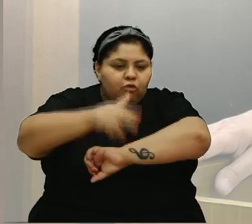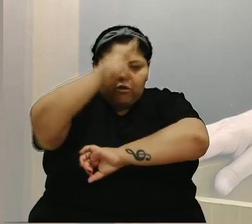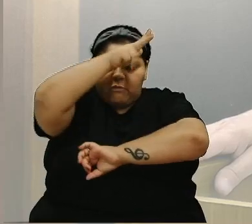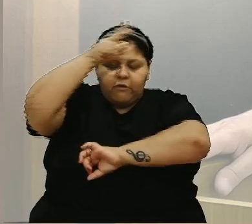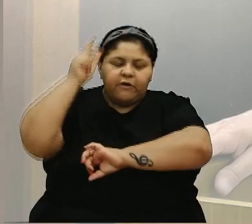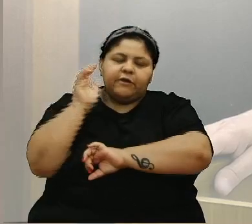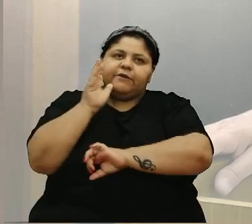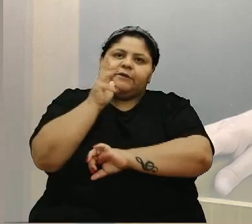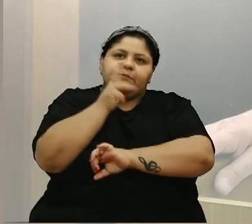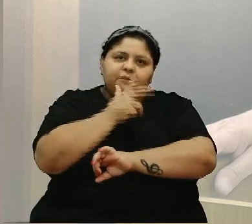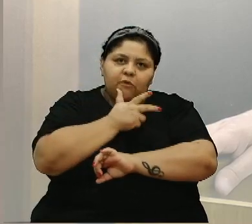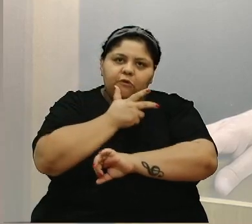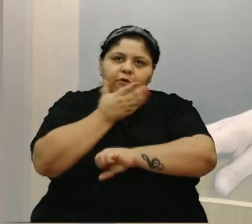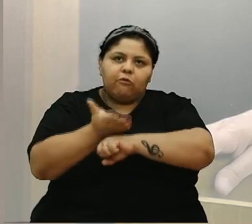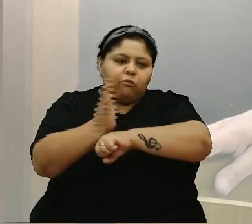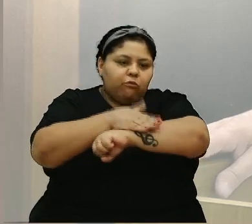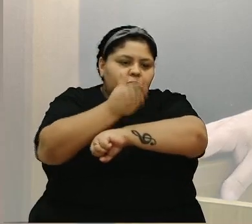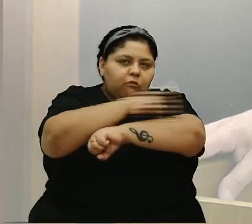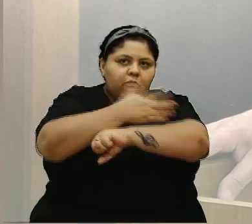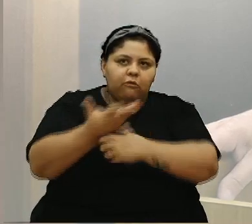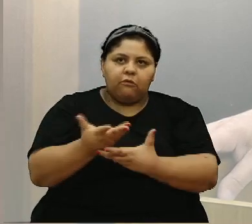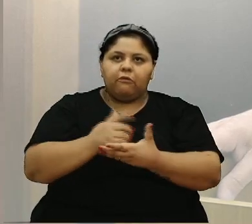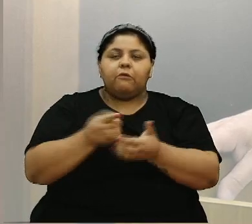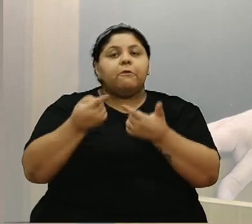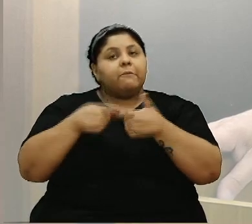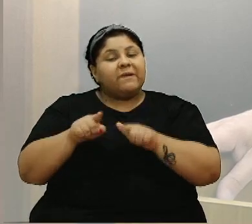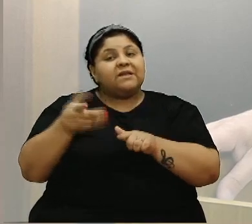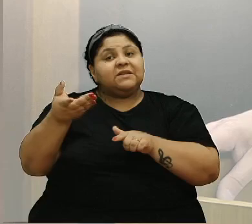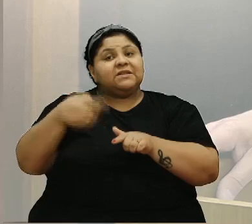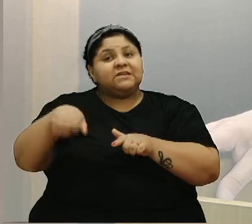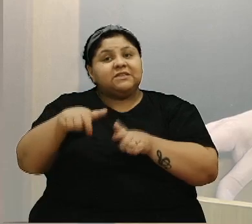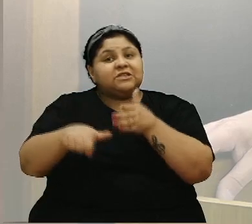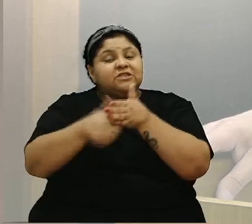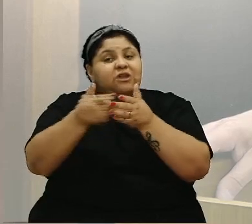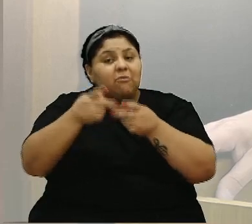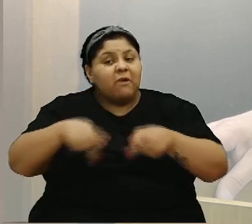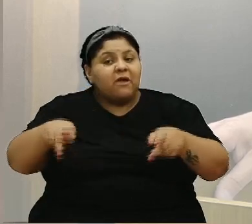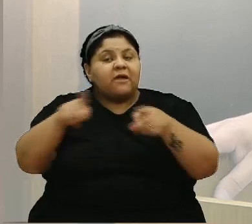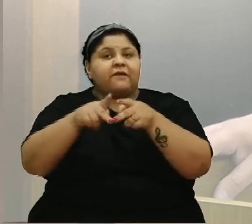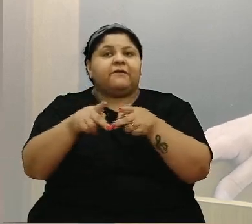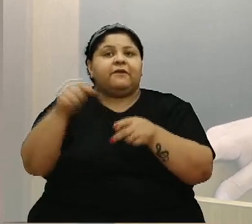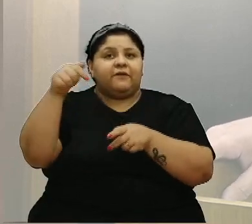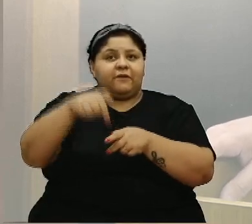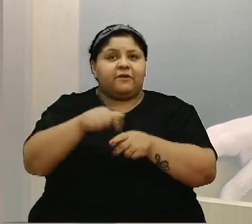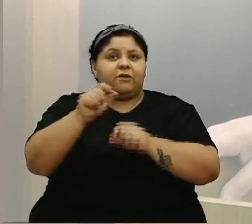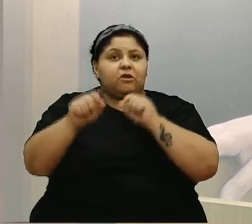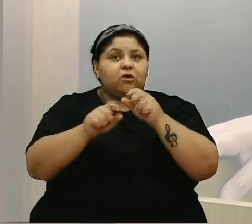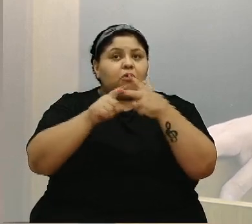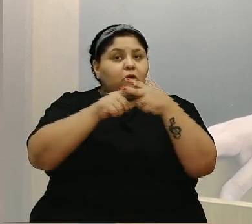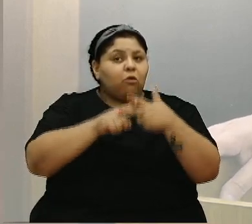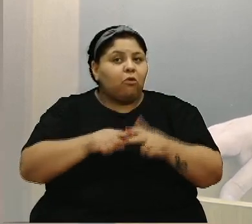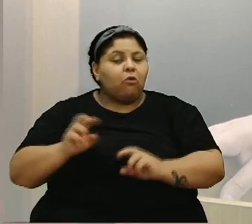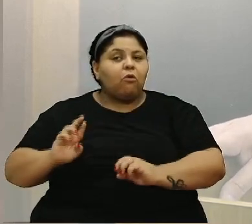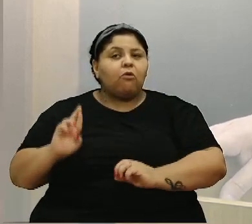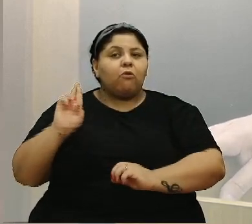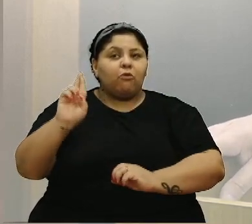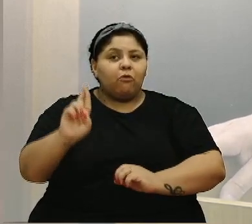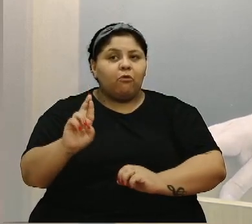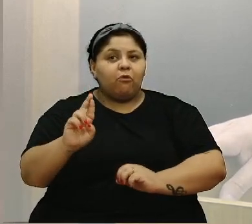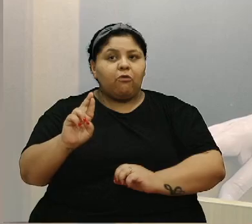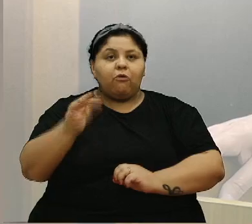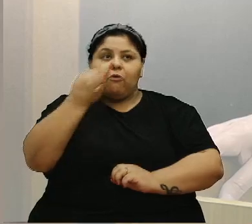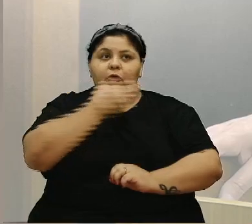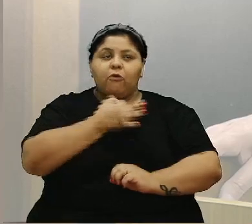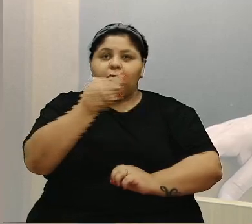demora para resolver. Mas a gente quer o melhor para a população, a gente está aqui como uma ferramenta representando a população de